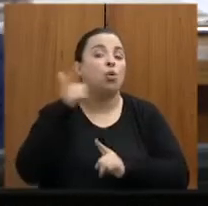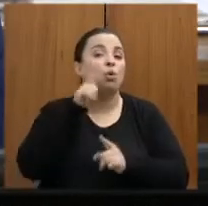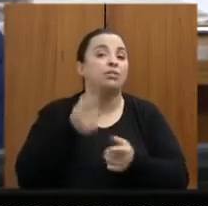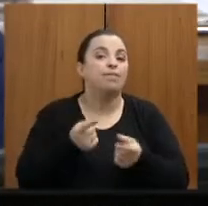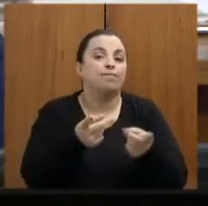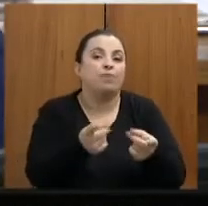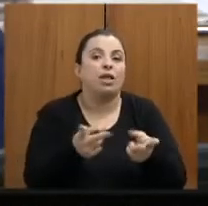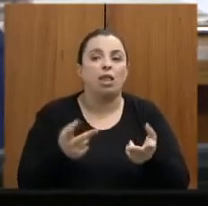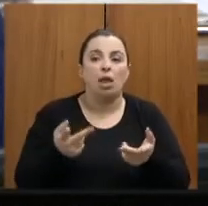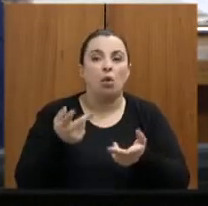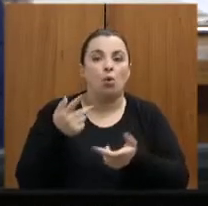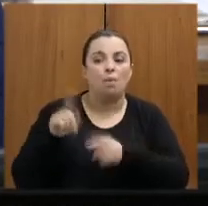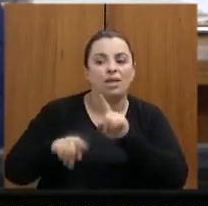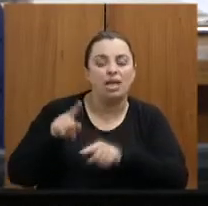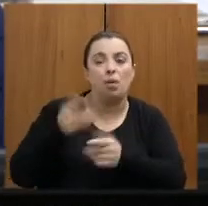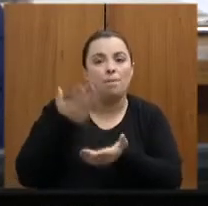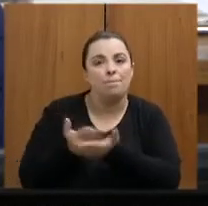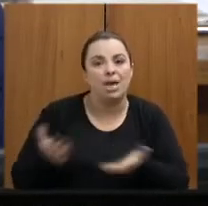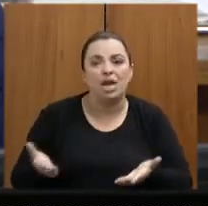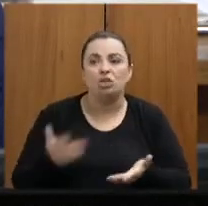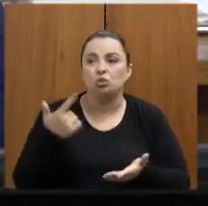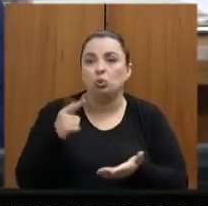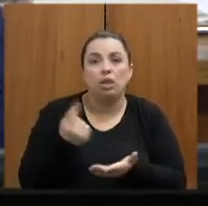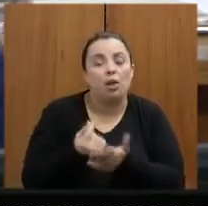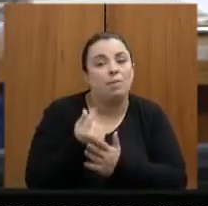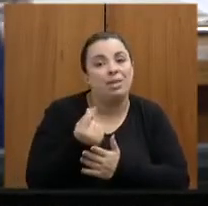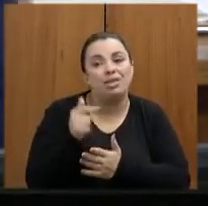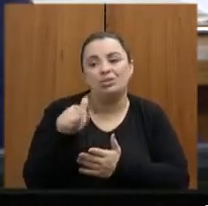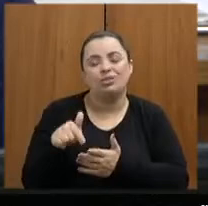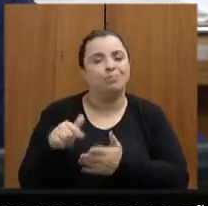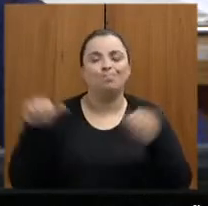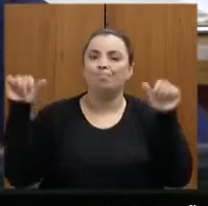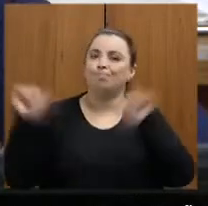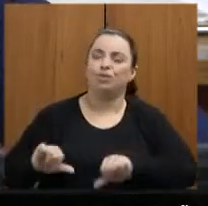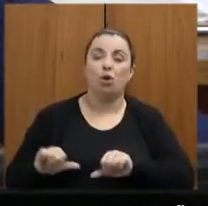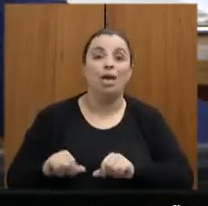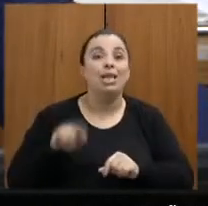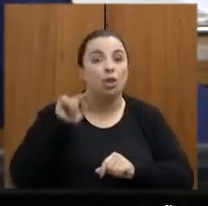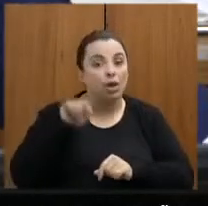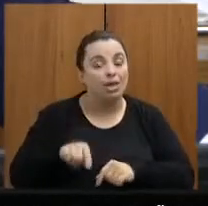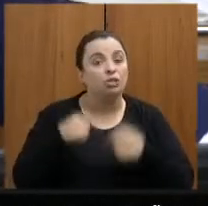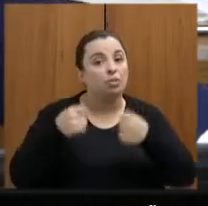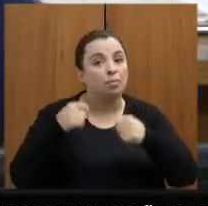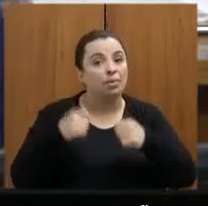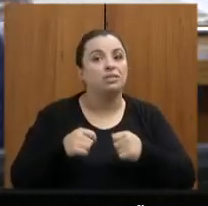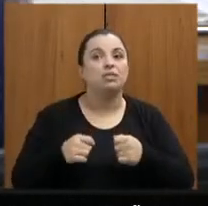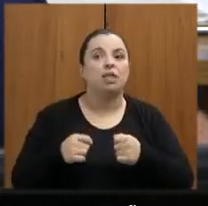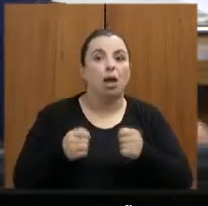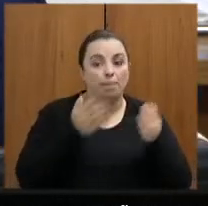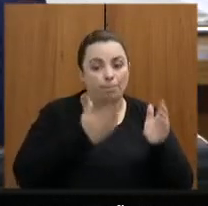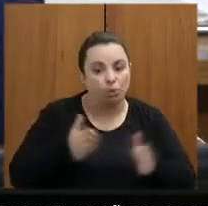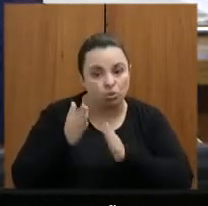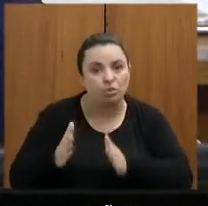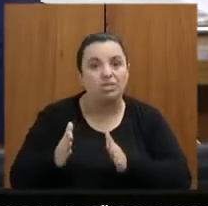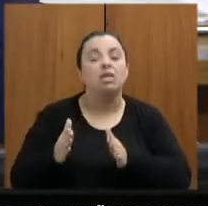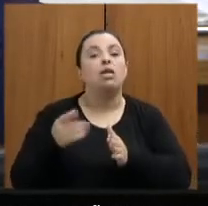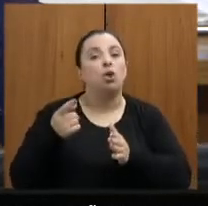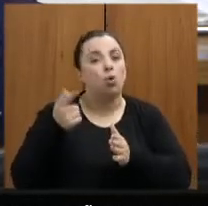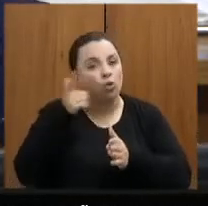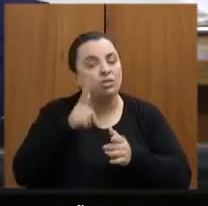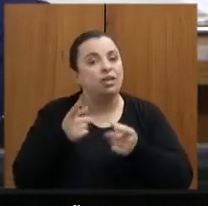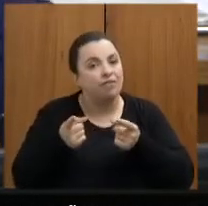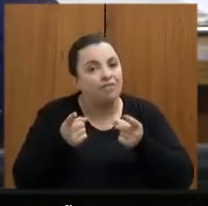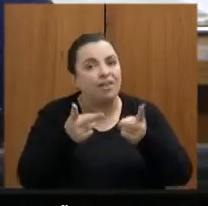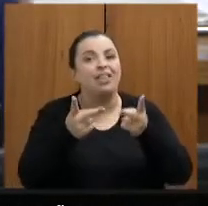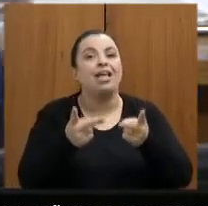não ter um preço você não tem onde entregar esse produto Então essa cadeia toda tem que fechar lá no final o alimento chegando na mesa de